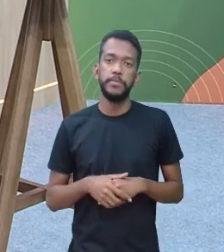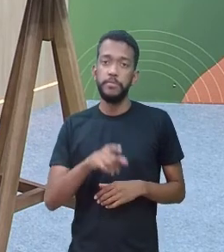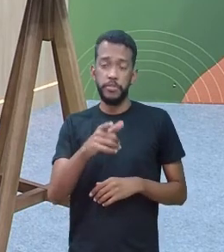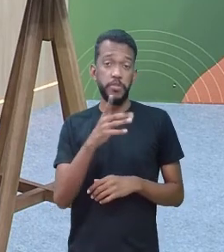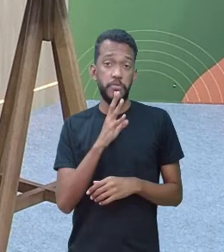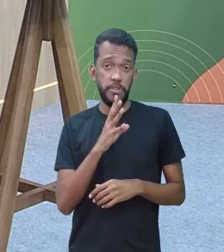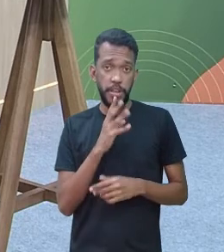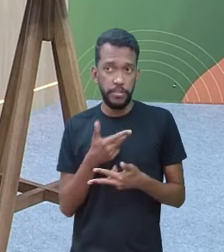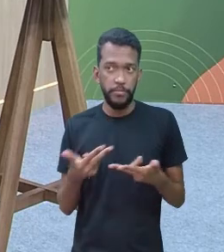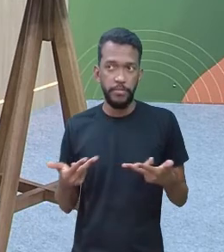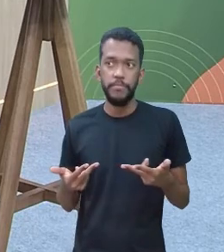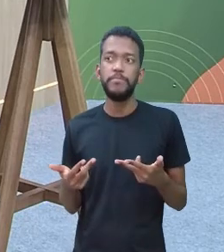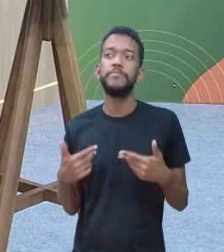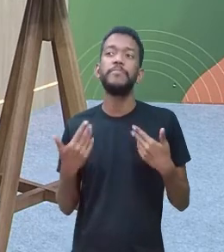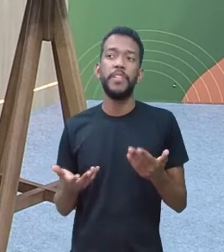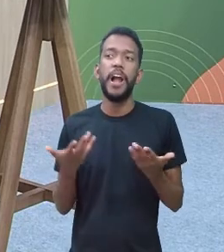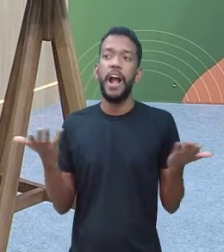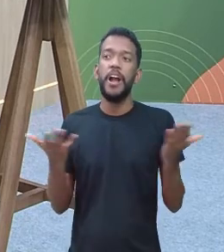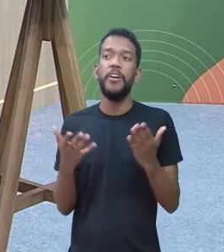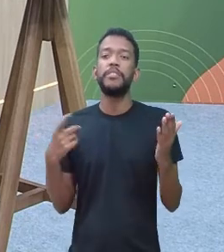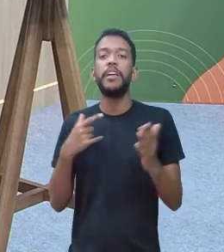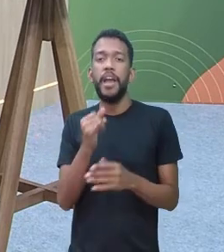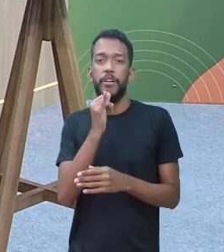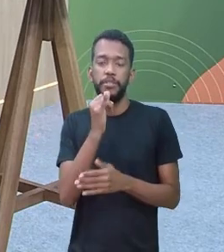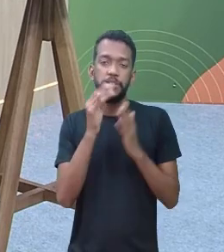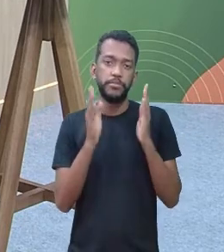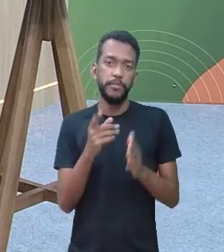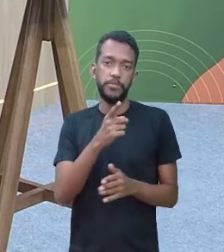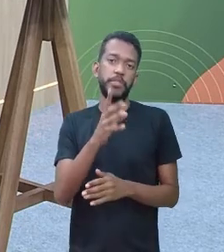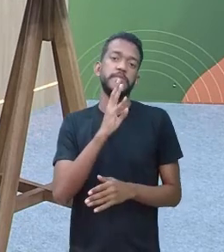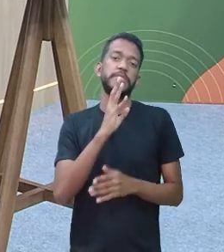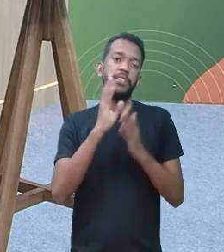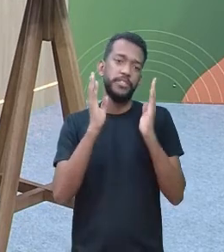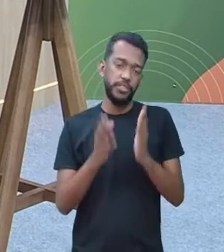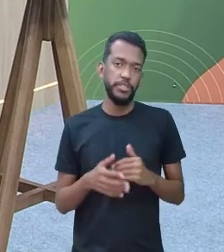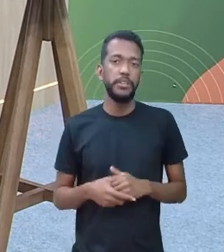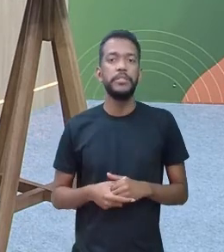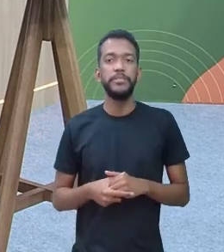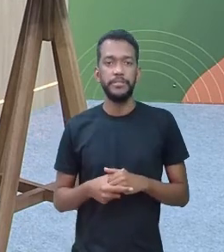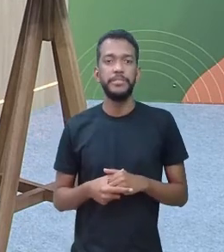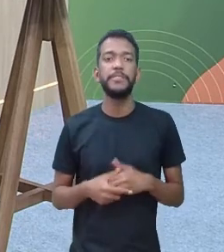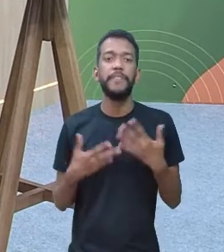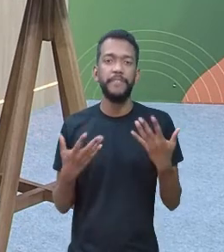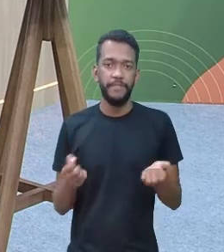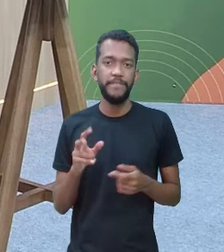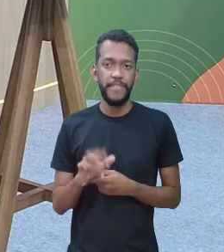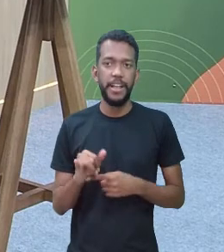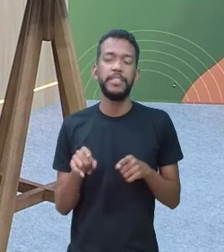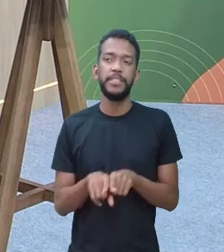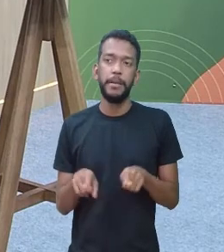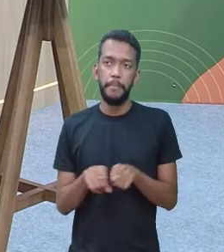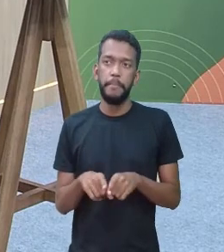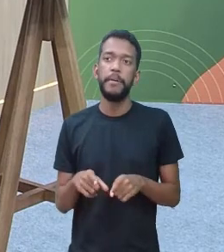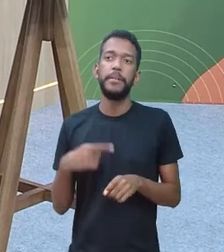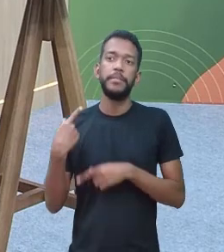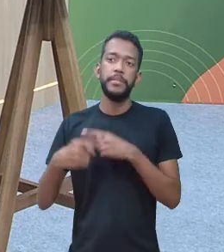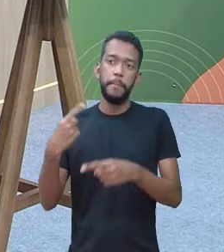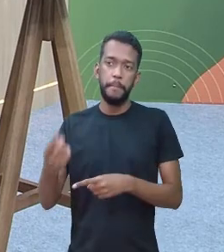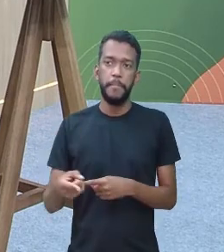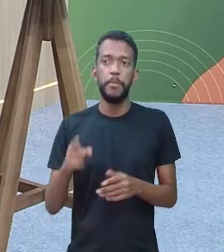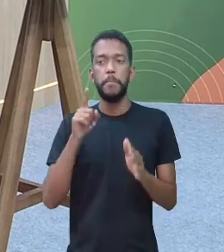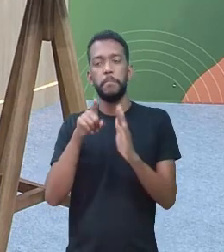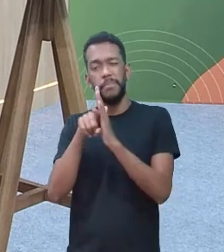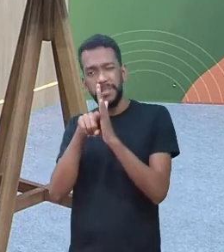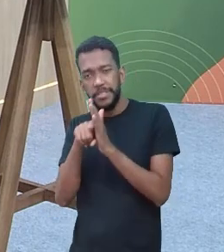conhece alguma? Então, aí agora que eu dei alguns exemplos, vocês agora estão conhecendo. E vão também depois pesquisar,